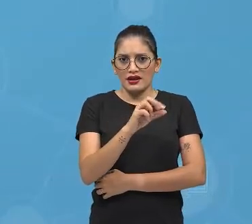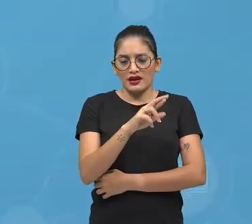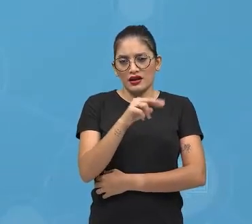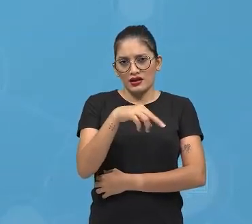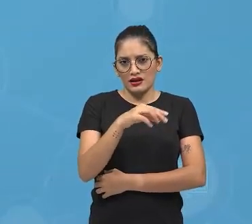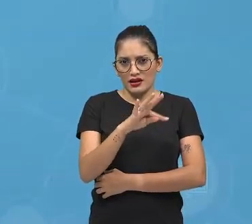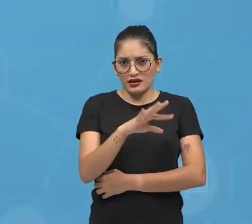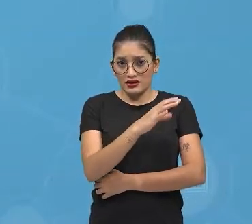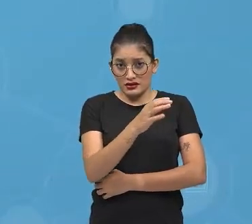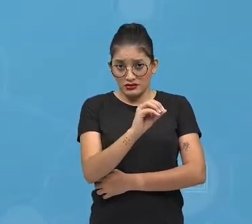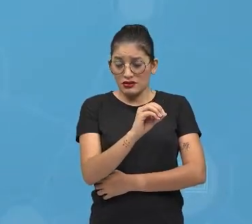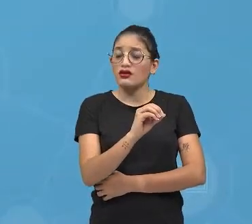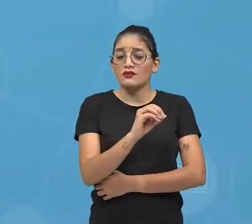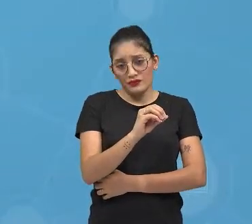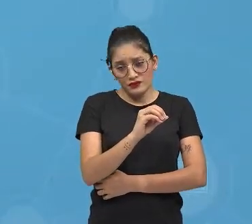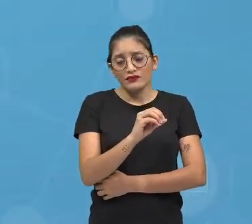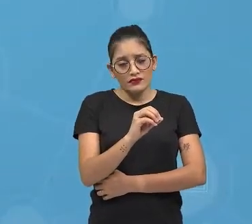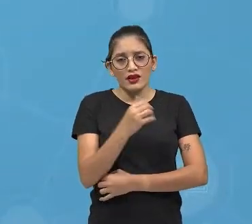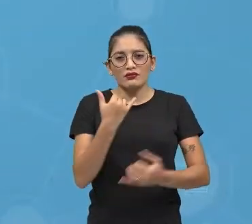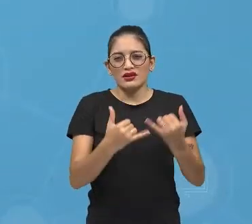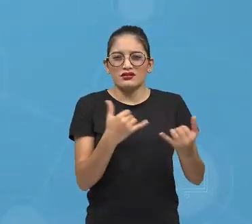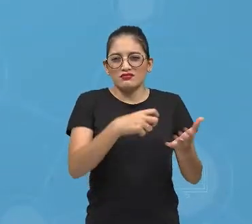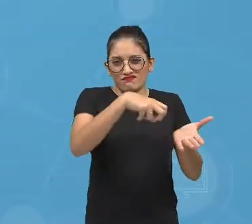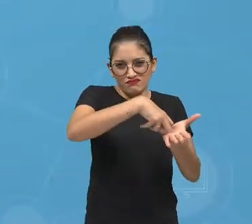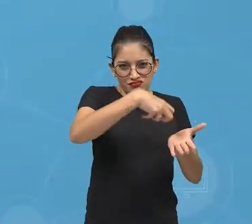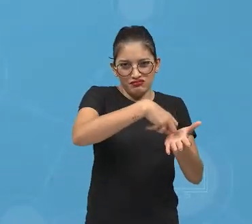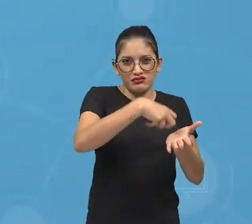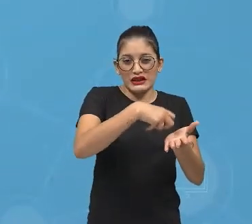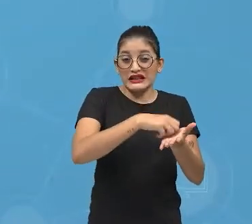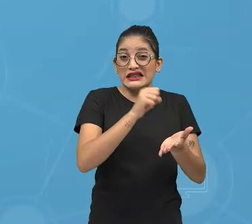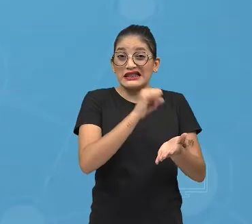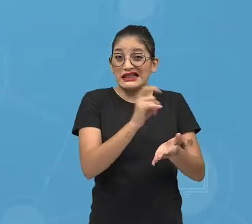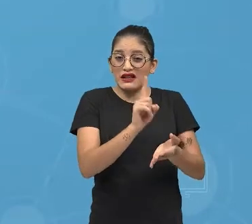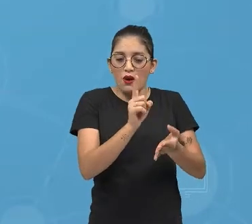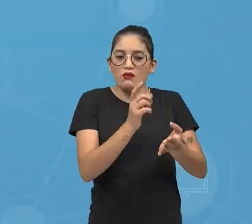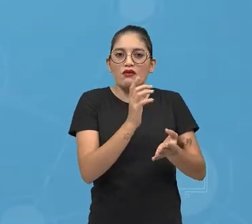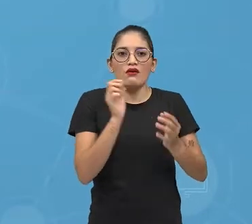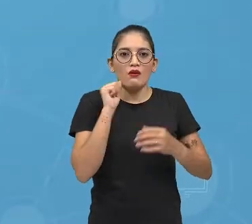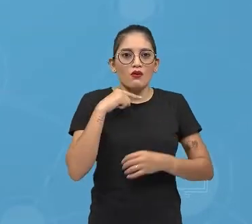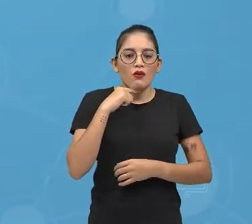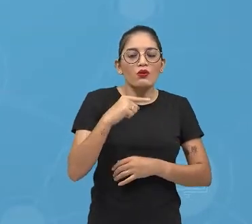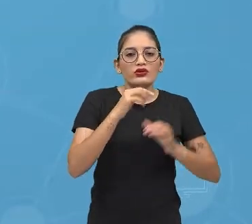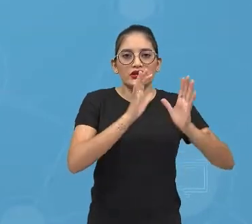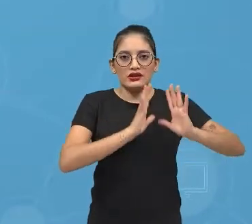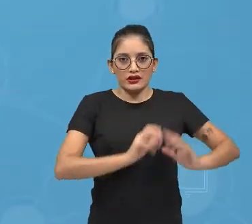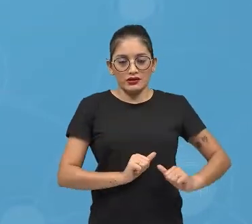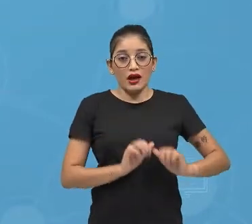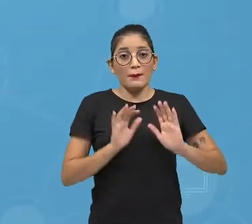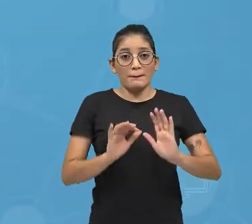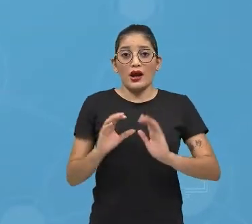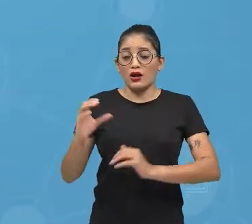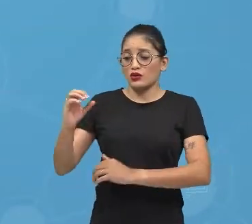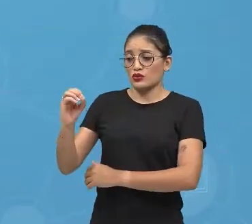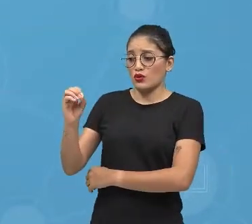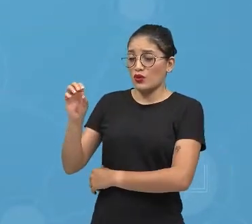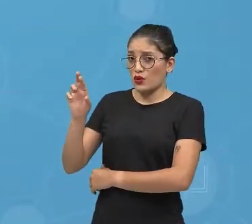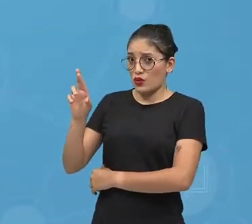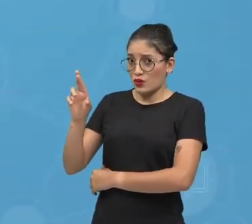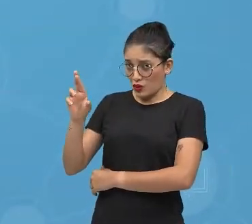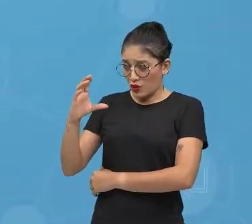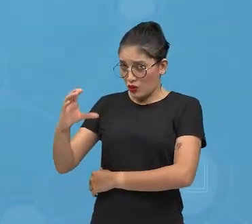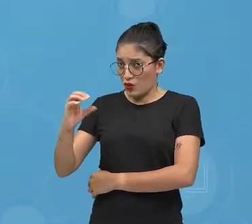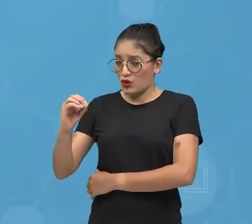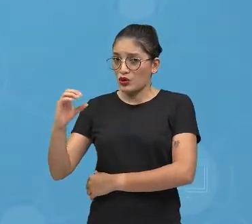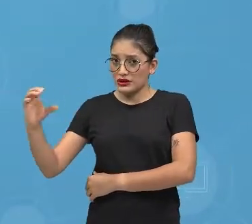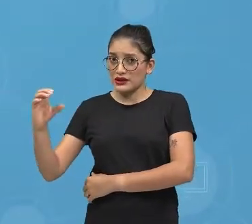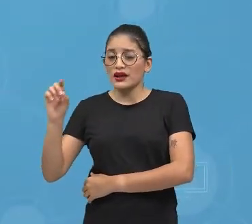uma punição não conseguir se purificar. Para nós do Ocidente, o que acontece? Deus nos